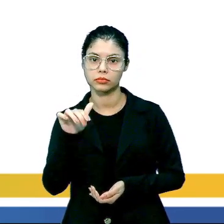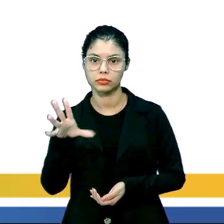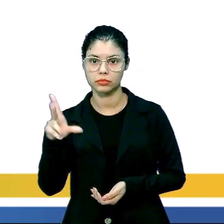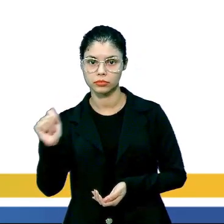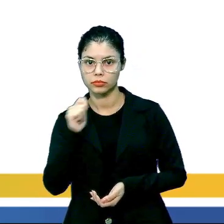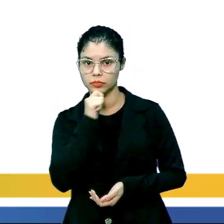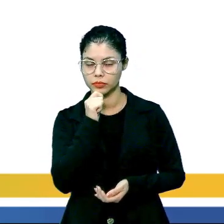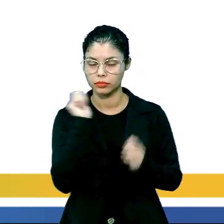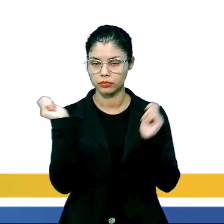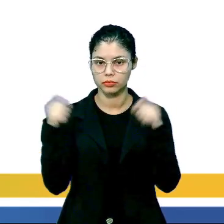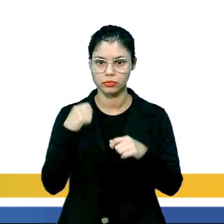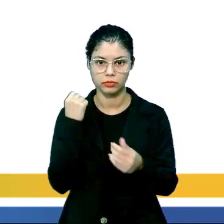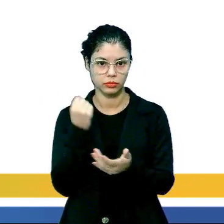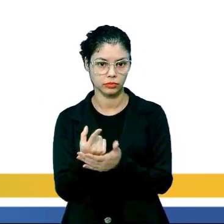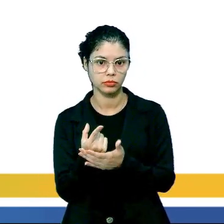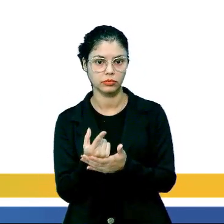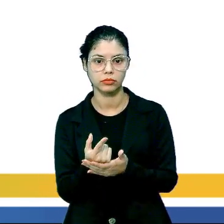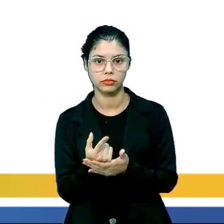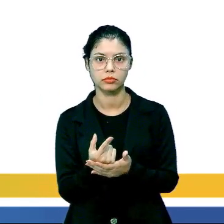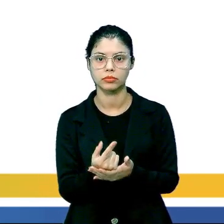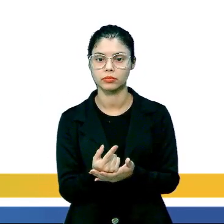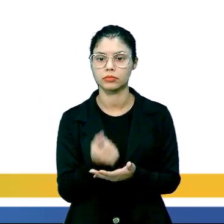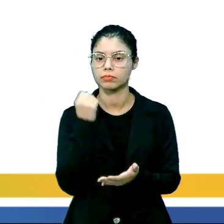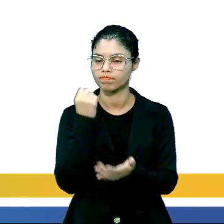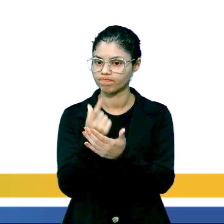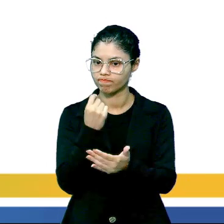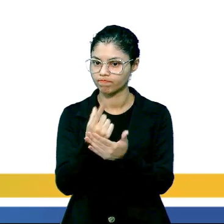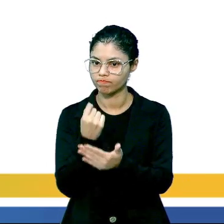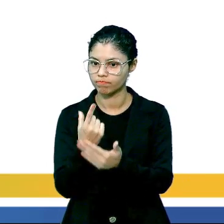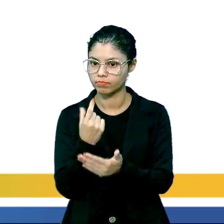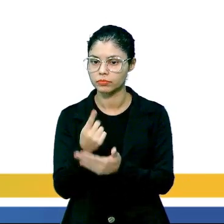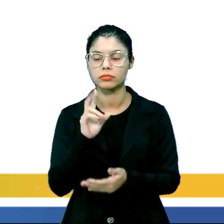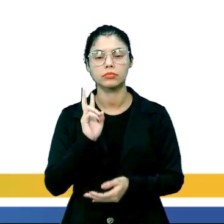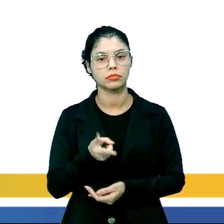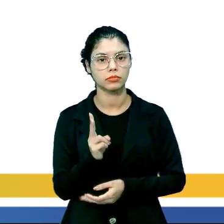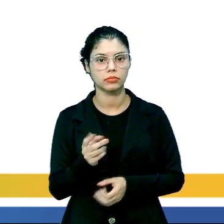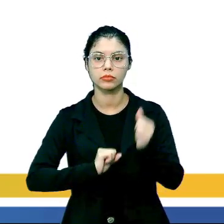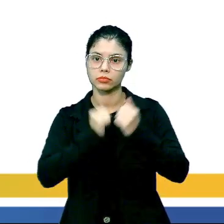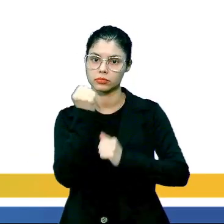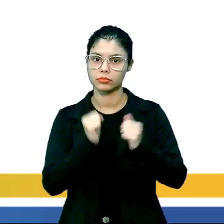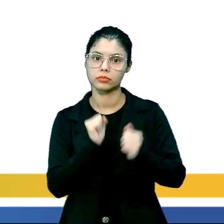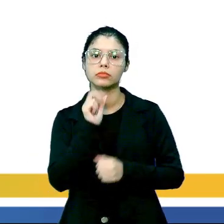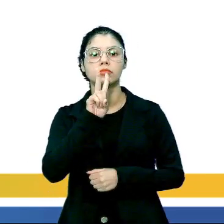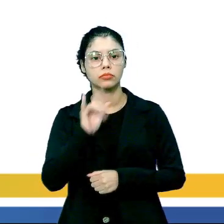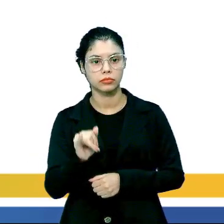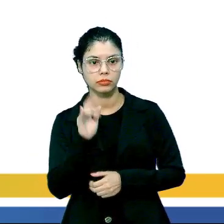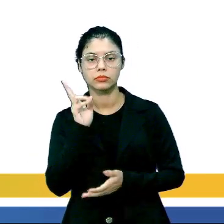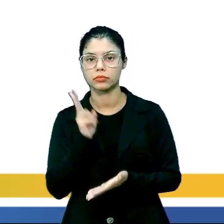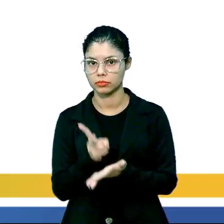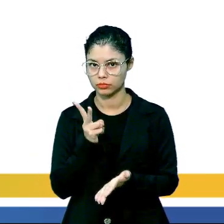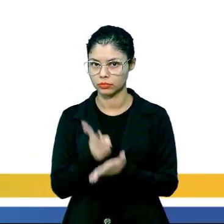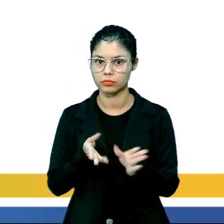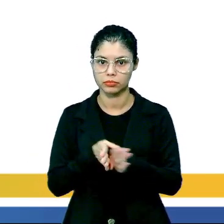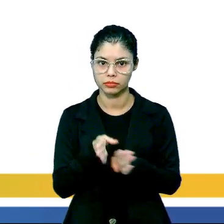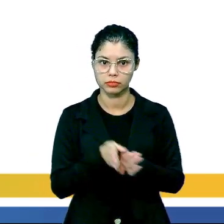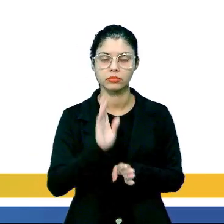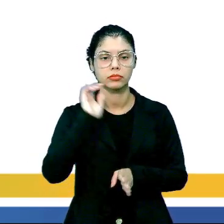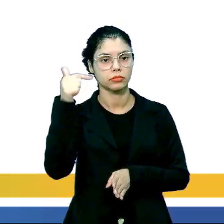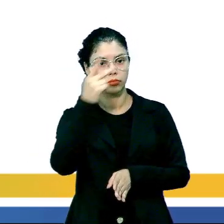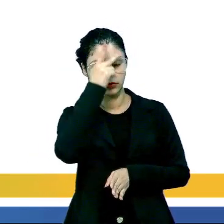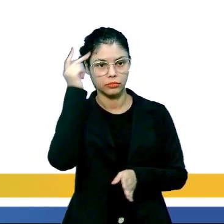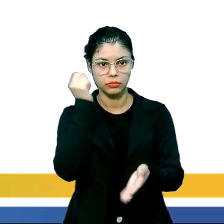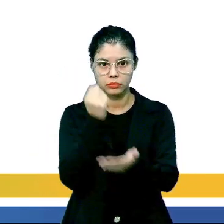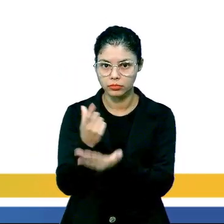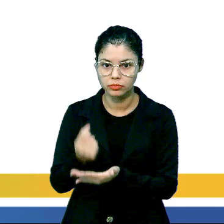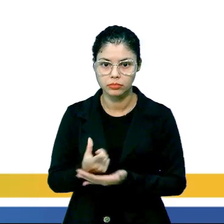da possibilidade de comprar e consumir. Então, a indústria cultural, ela vai favorecer justamente a esse